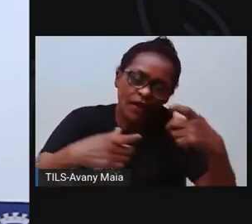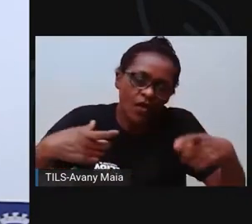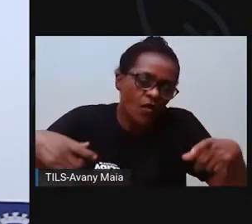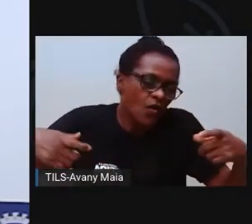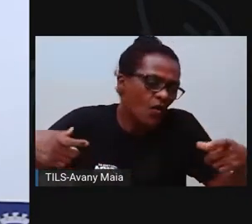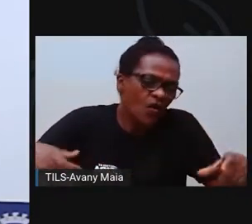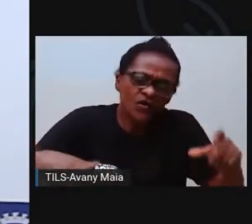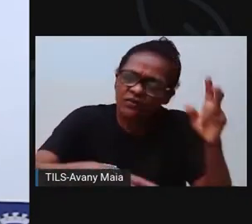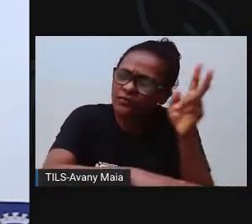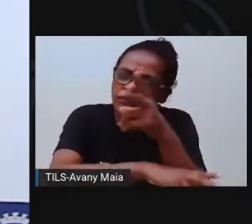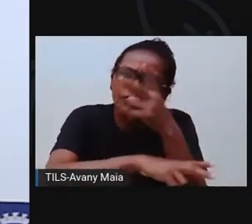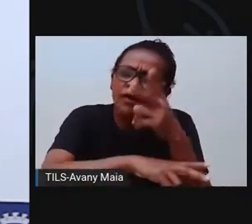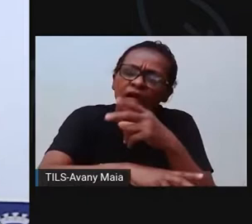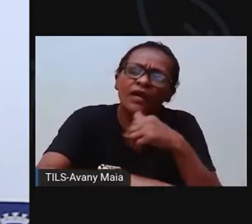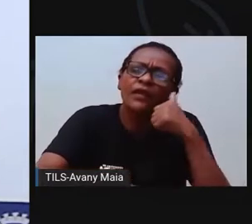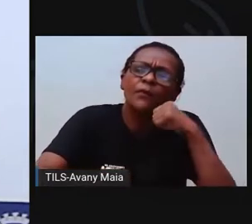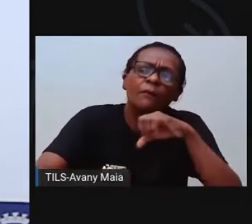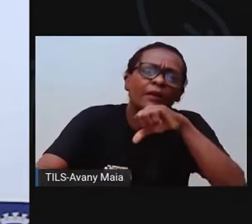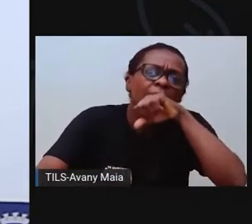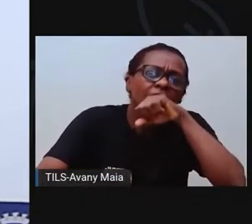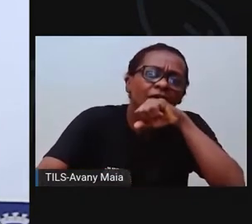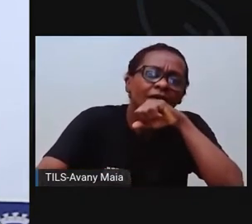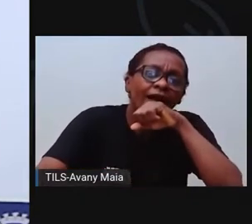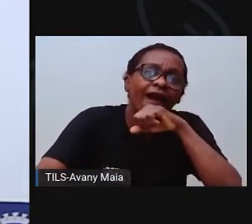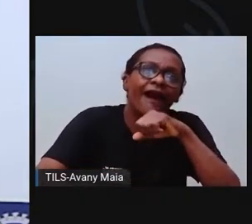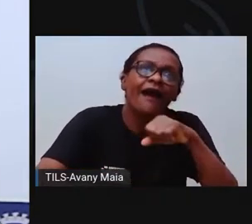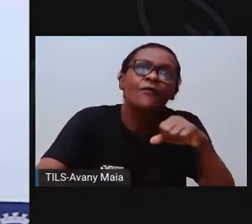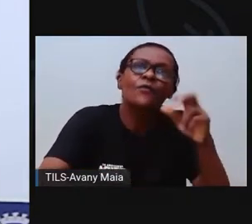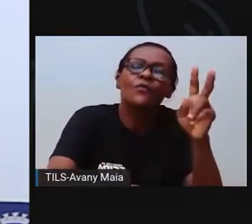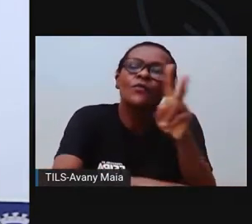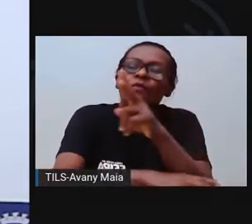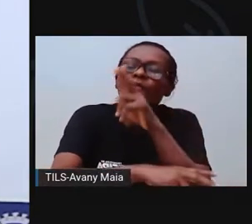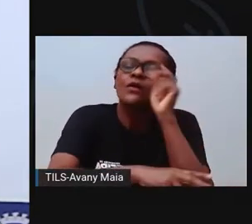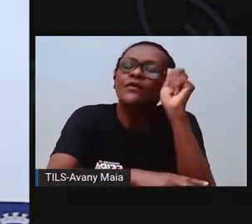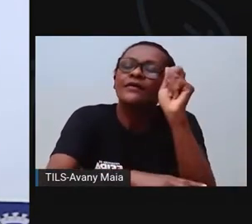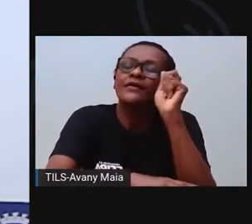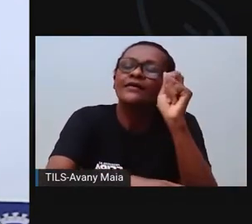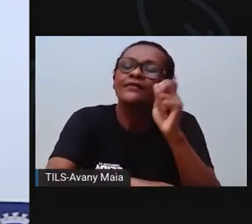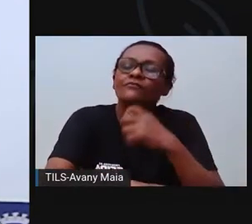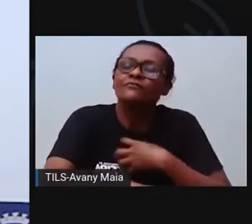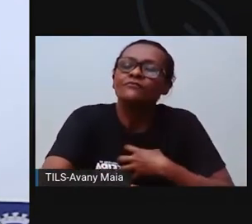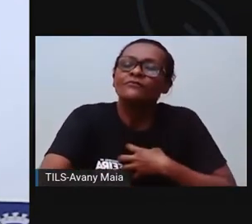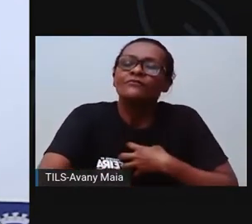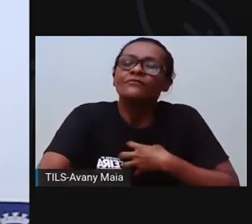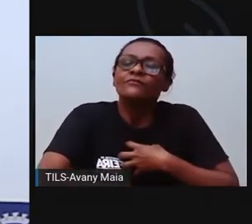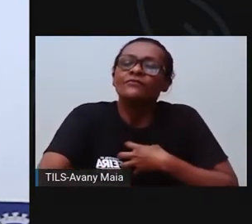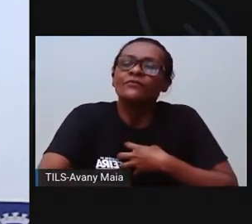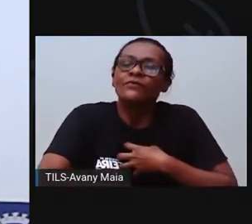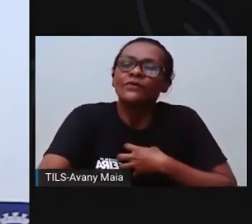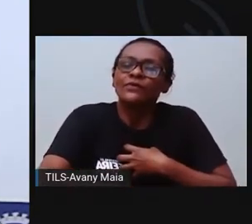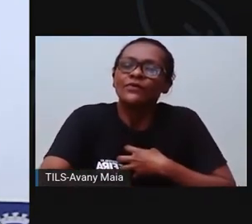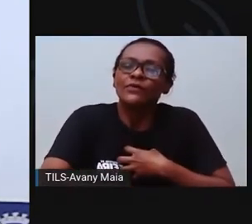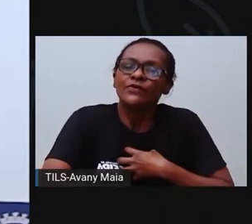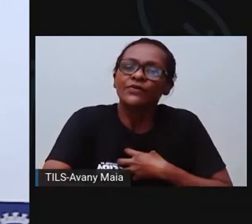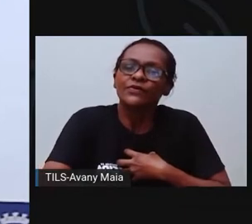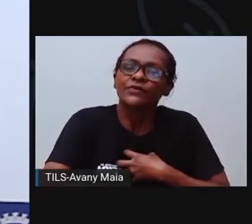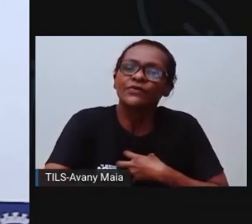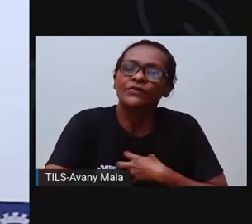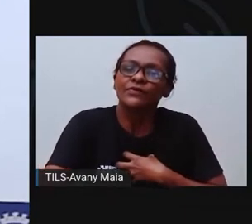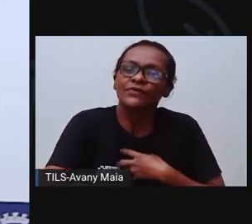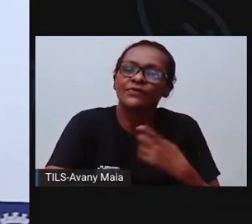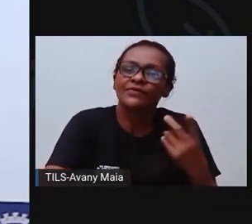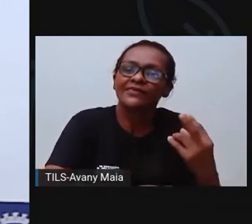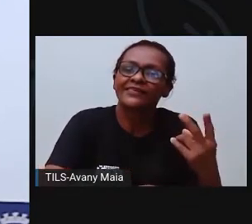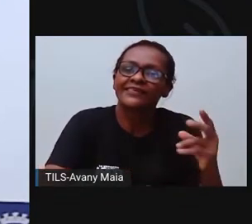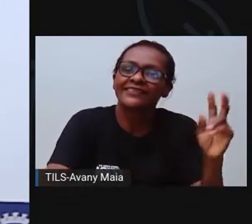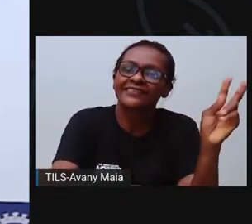mamãe? O vento é a sua respiração, coelhinho. Você está